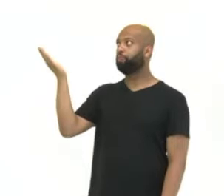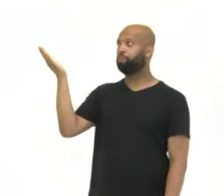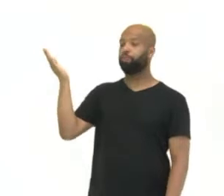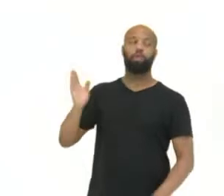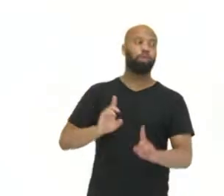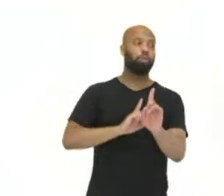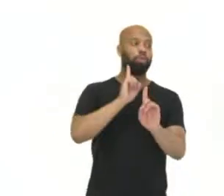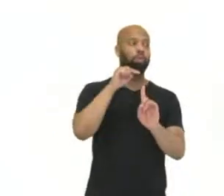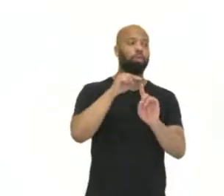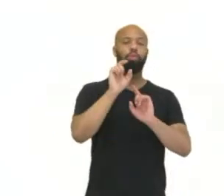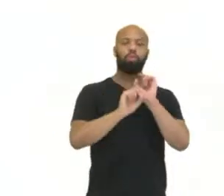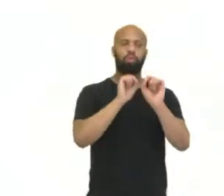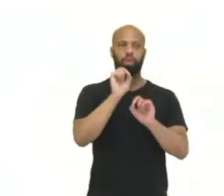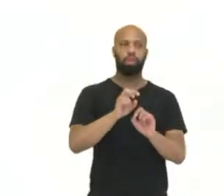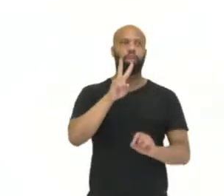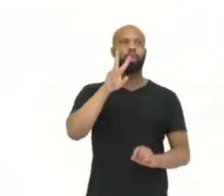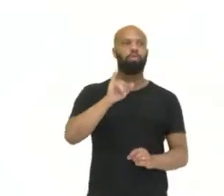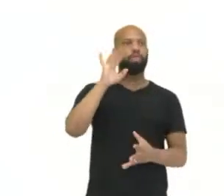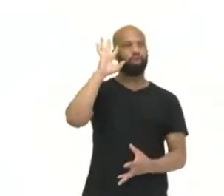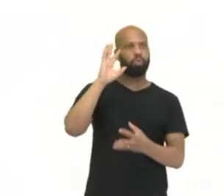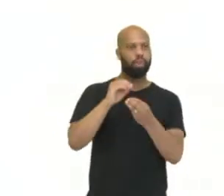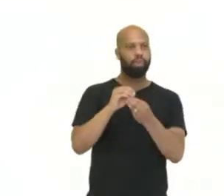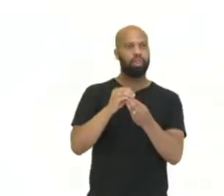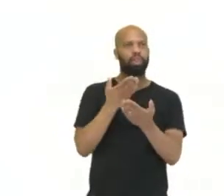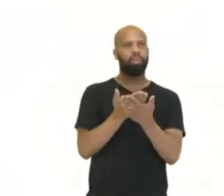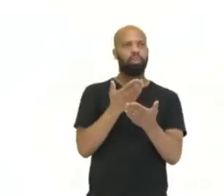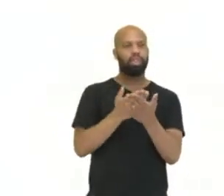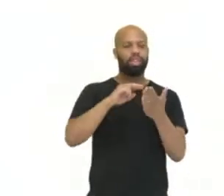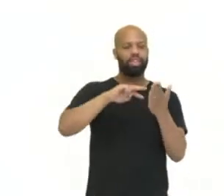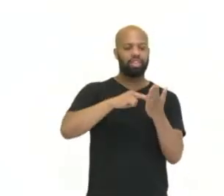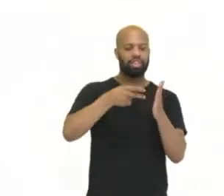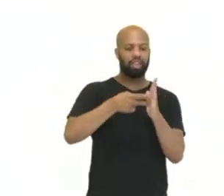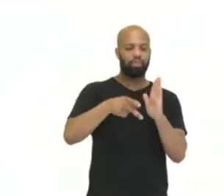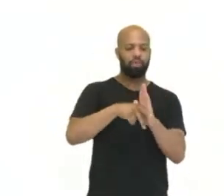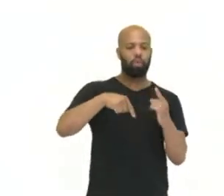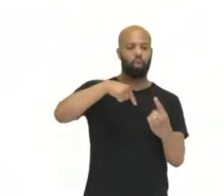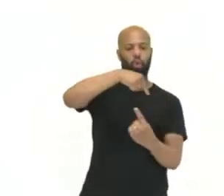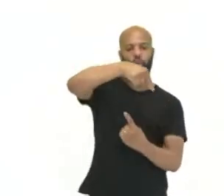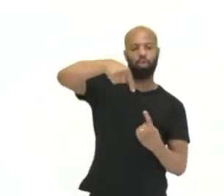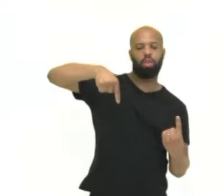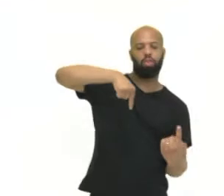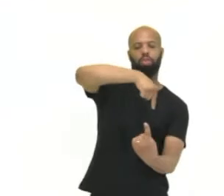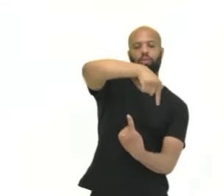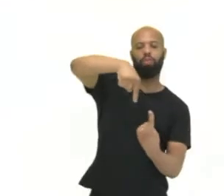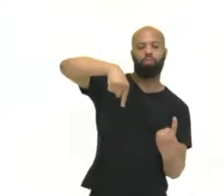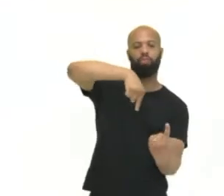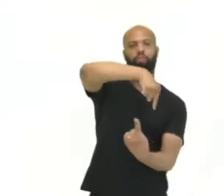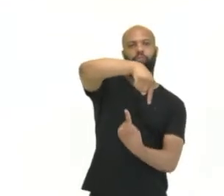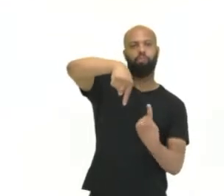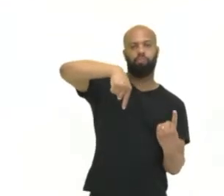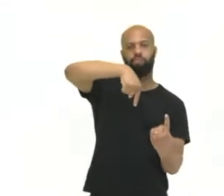O objetivo da nossa aula é compreender o significado de rotação.